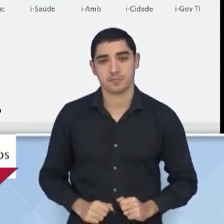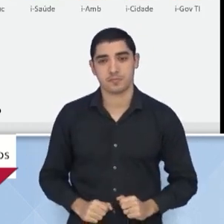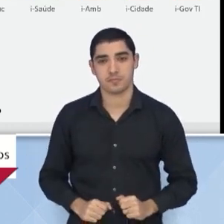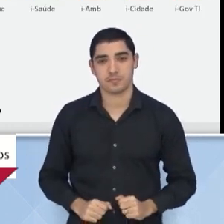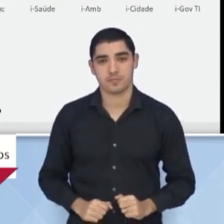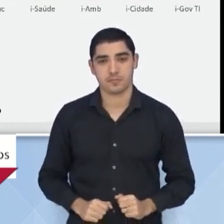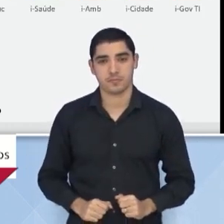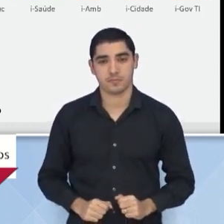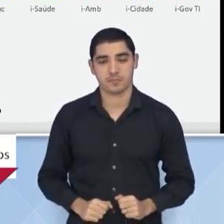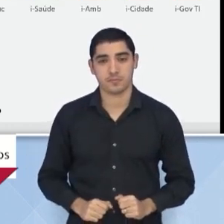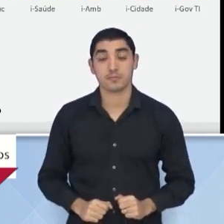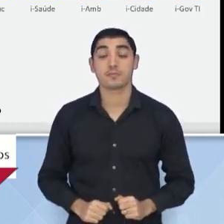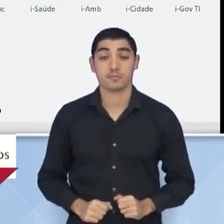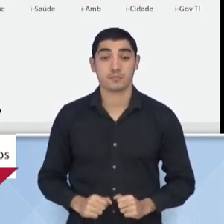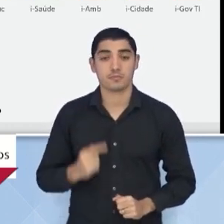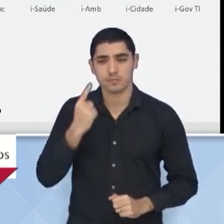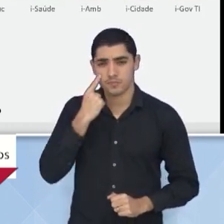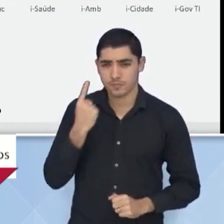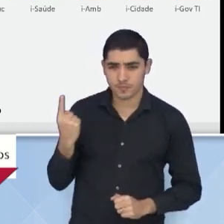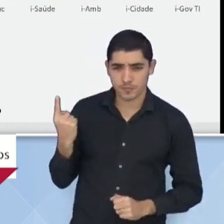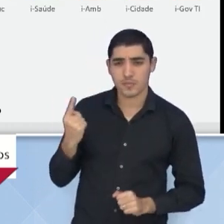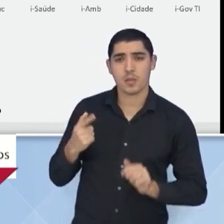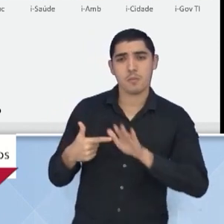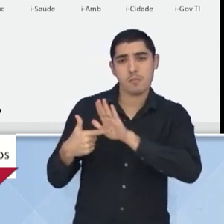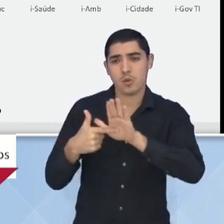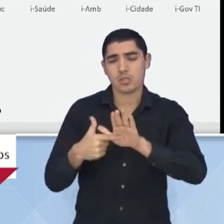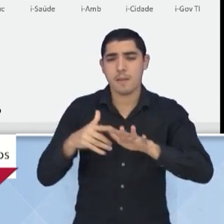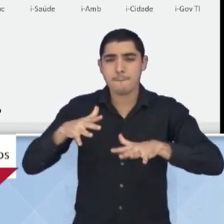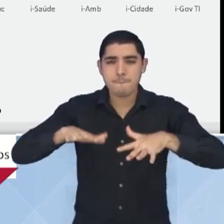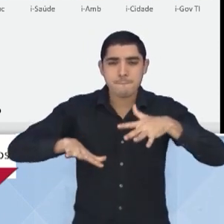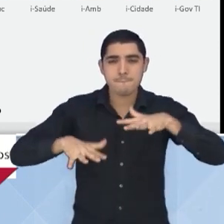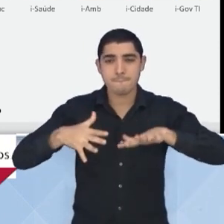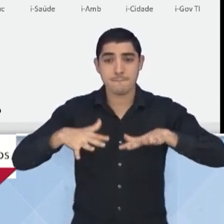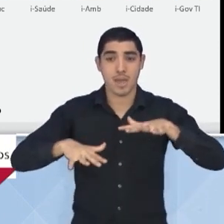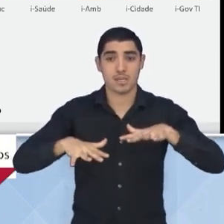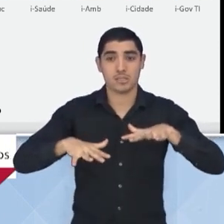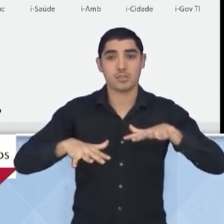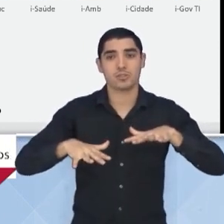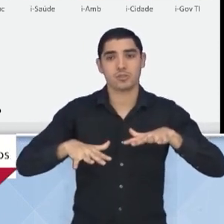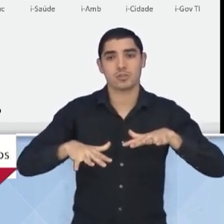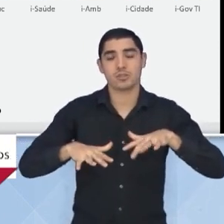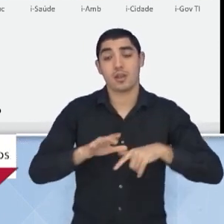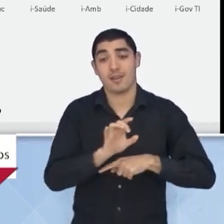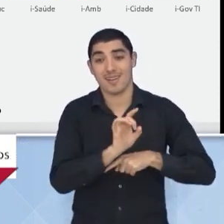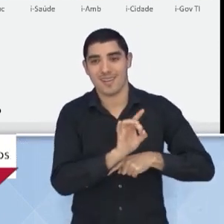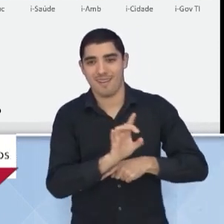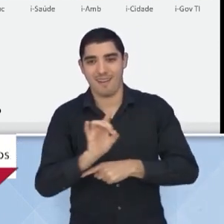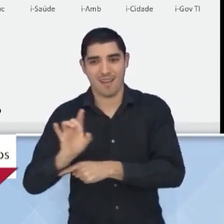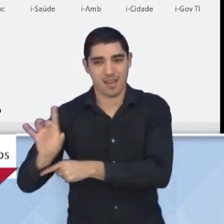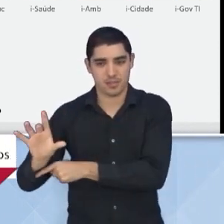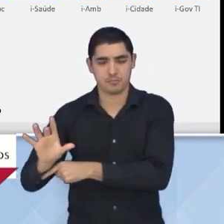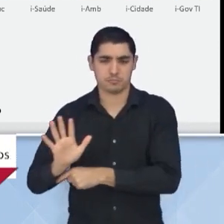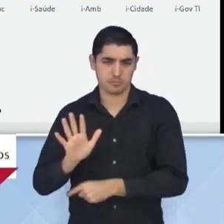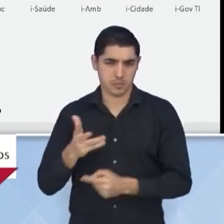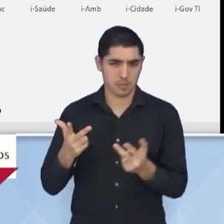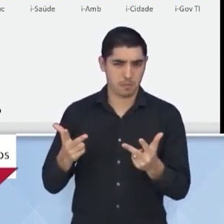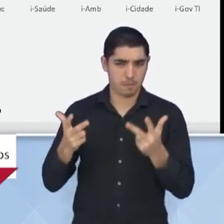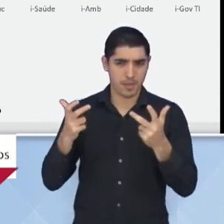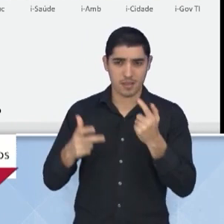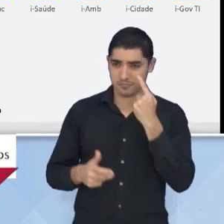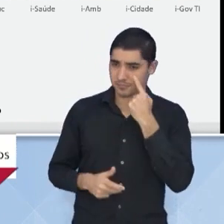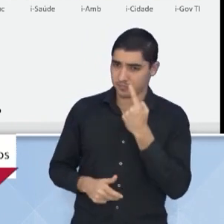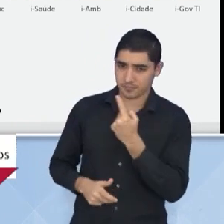Campos aqui eu trouxe a média por dimensão e a gente percebe que